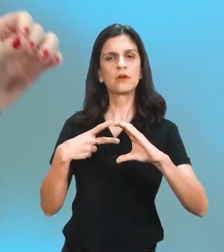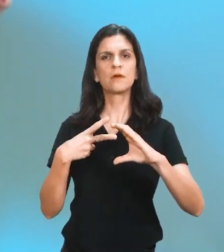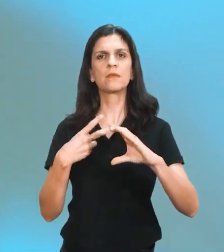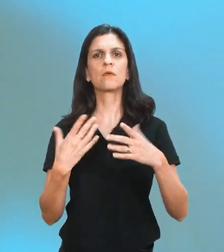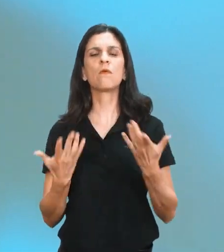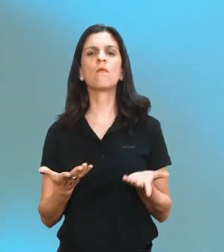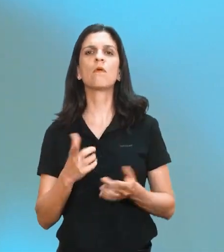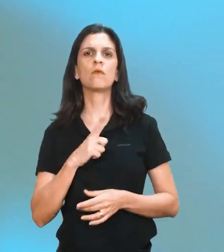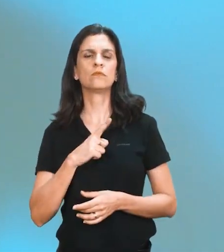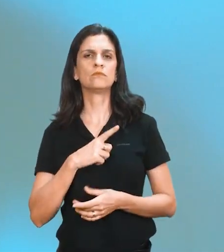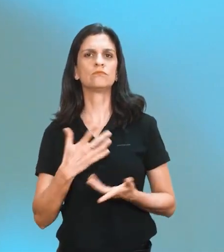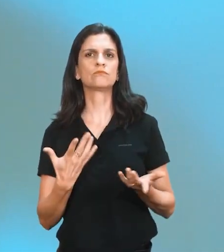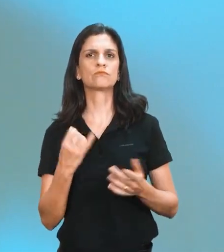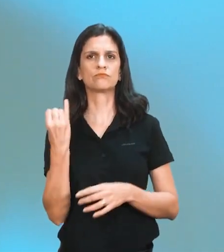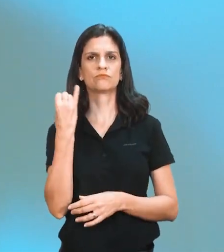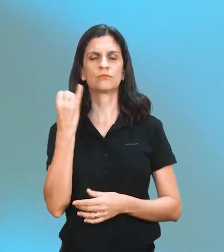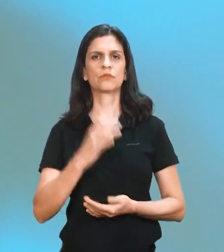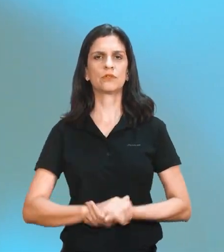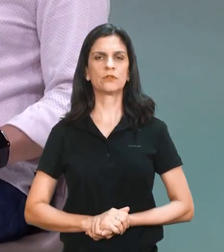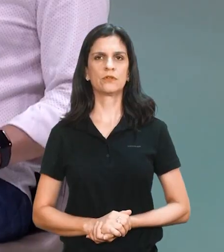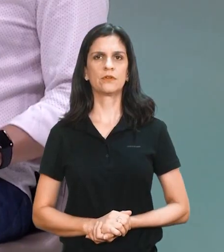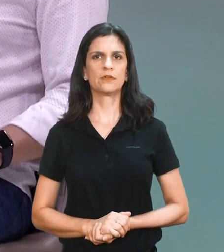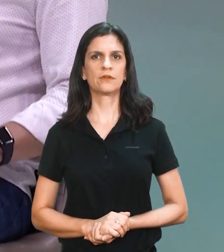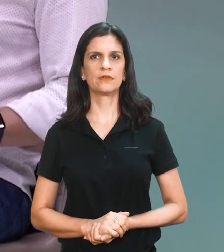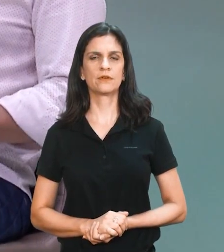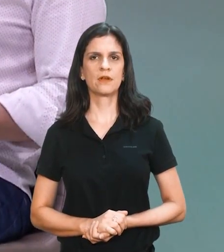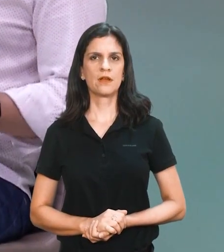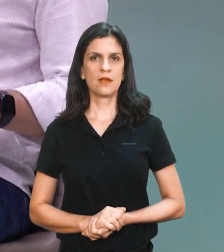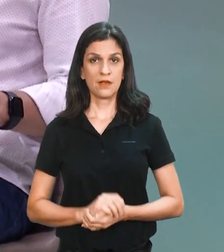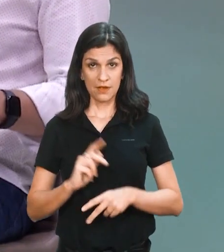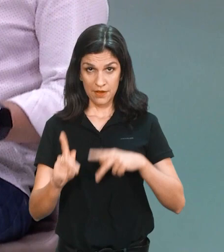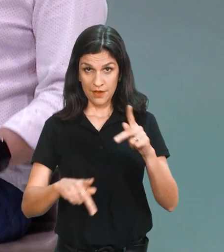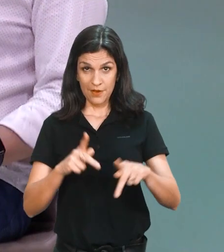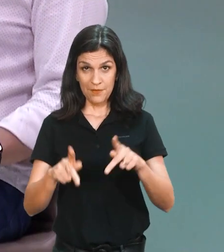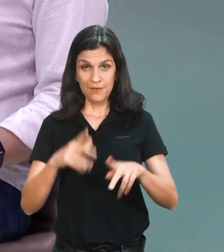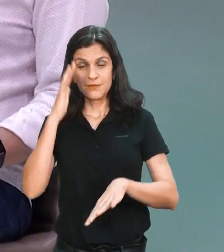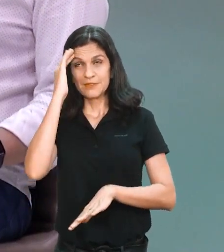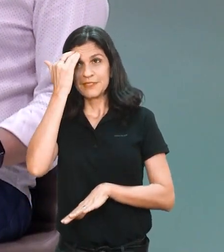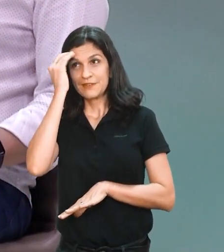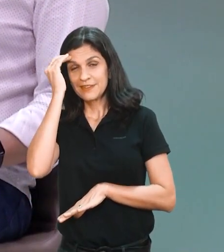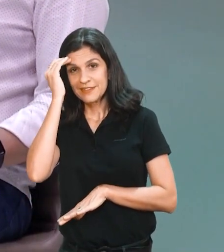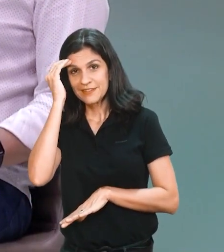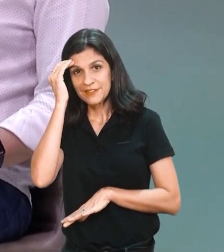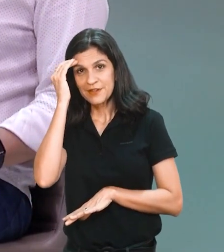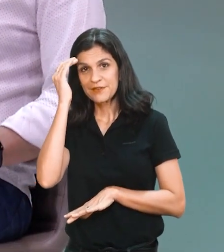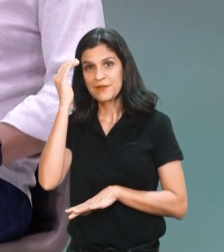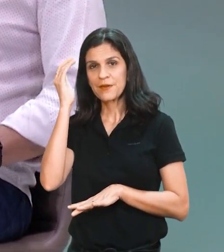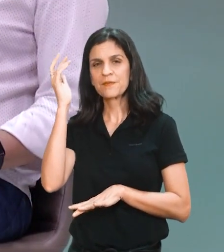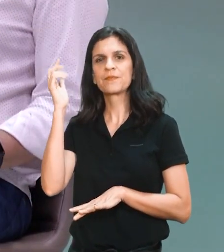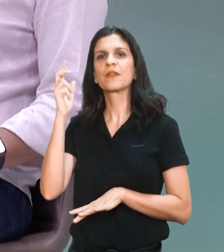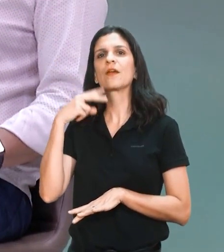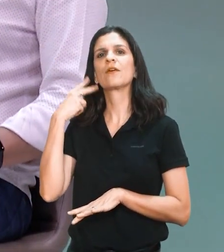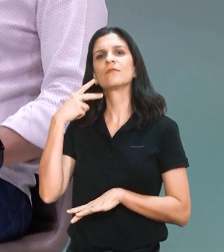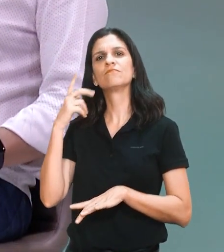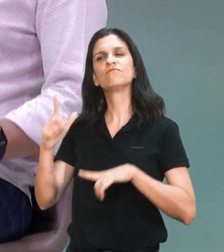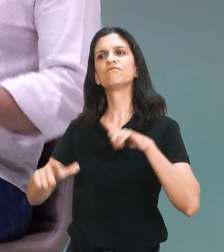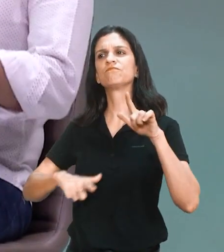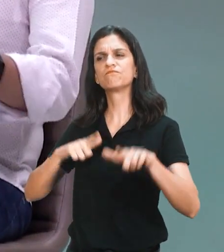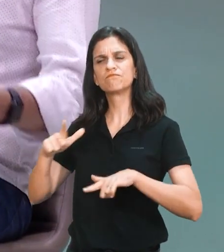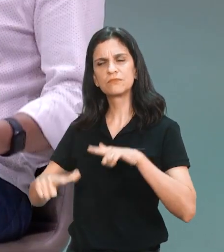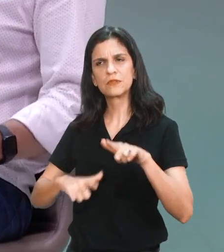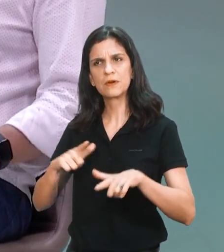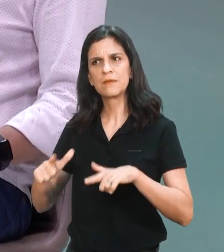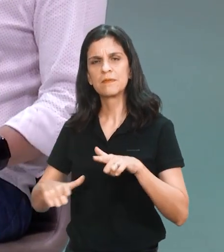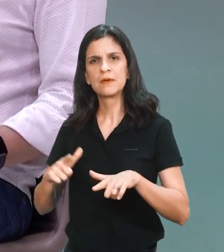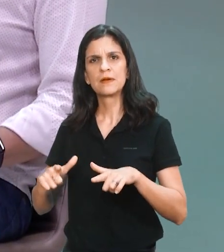da Câmara em relação à população? Eu acredito que isso faz com que a população entenda o trabalho do vereador